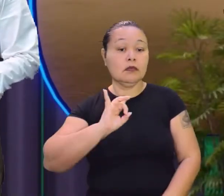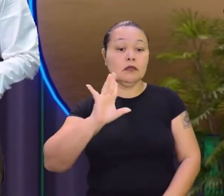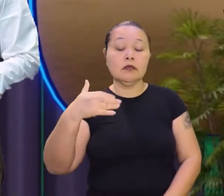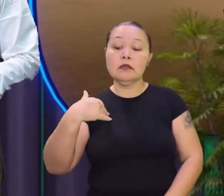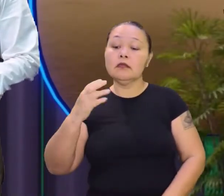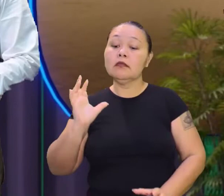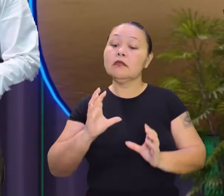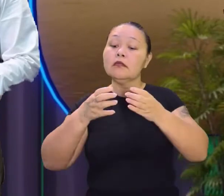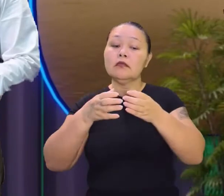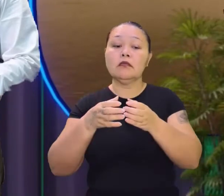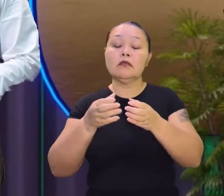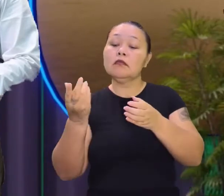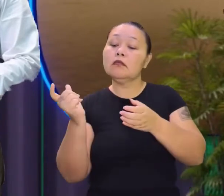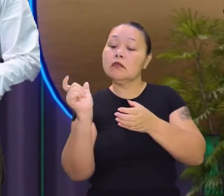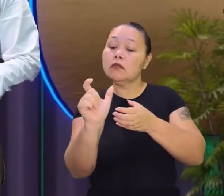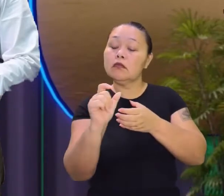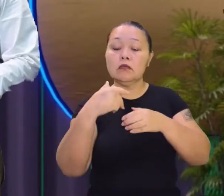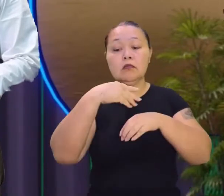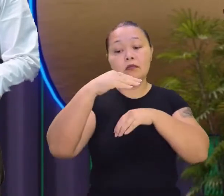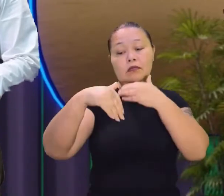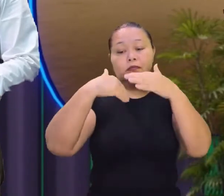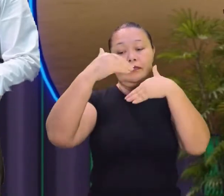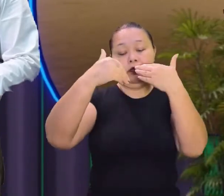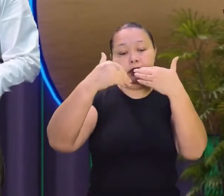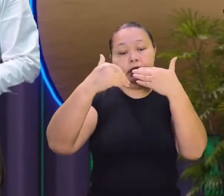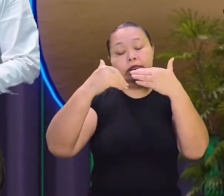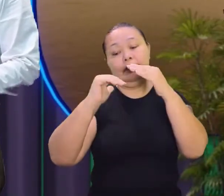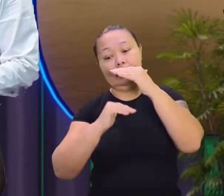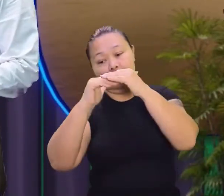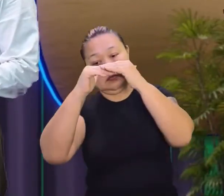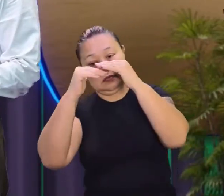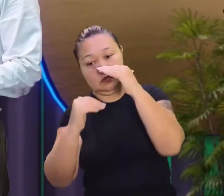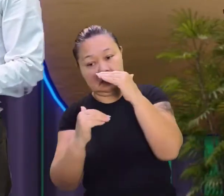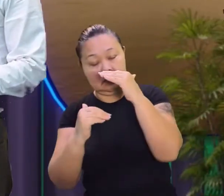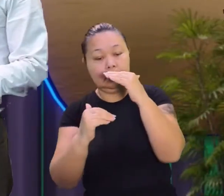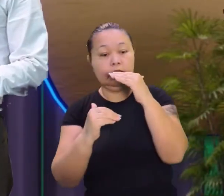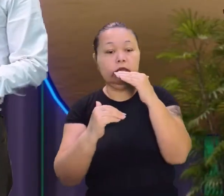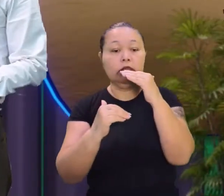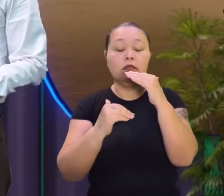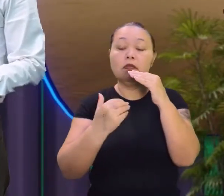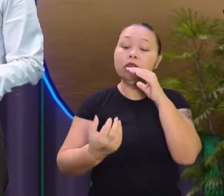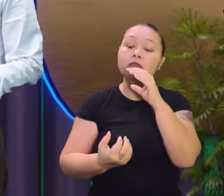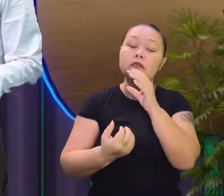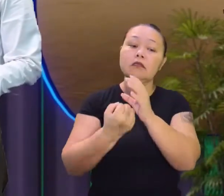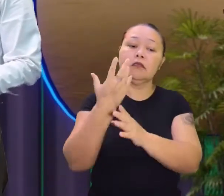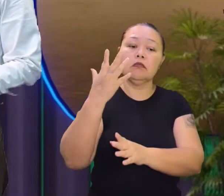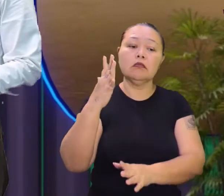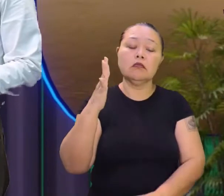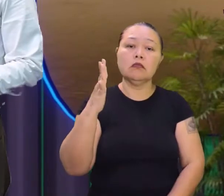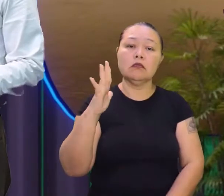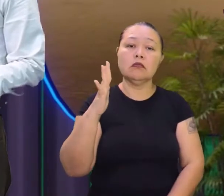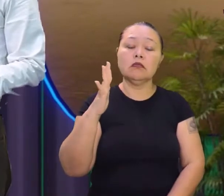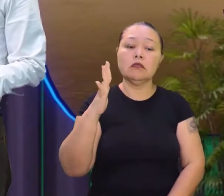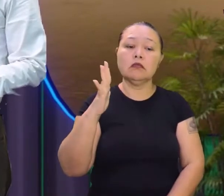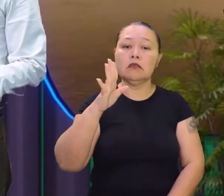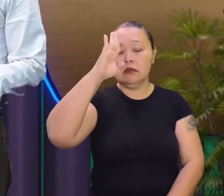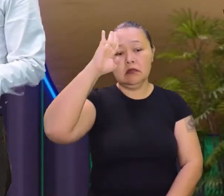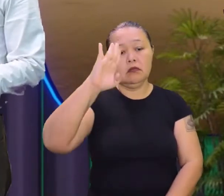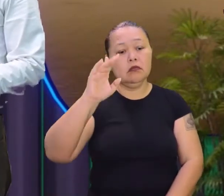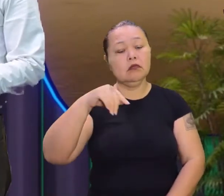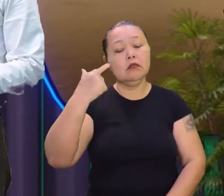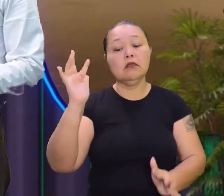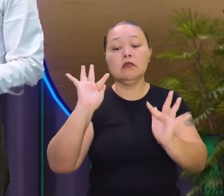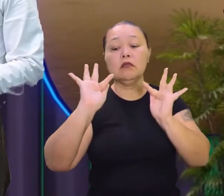essa classificação de desenvolvido, subdesenvolvido, ela vai surgir aí após principalmente